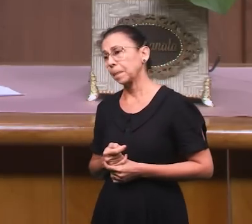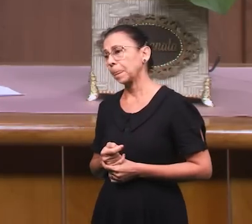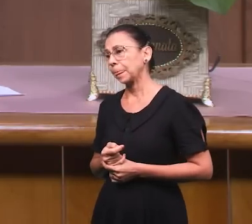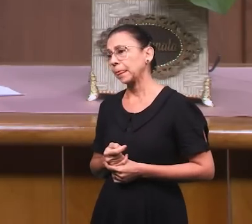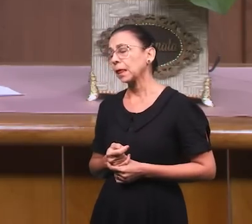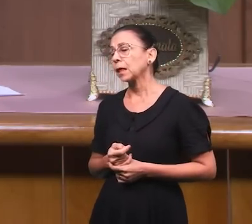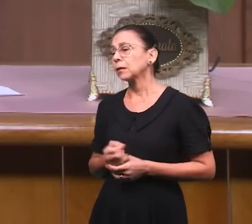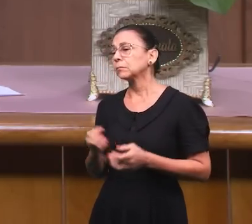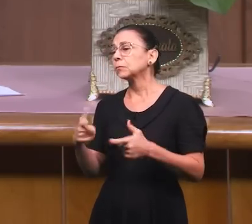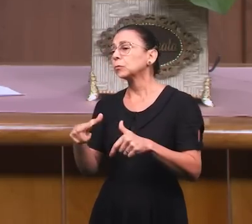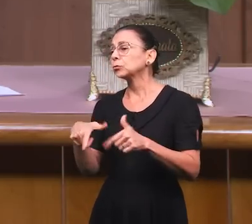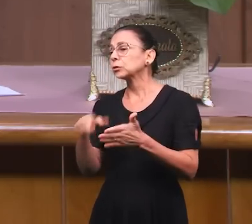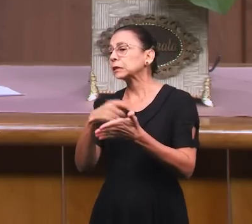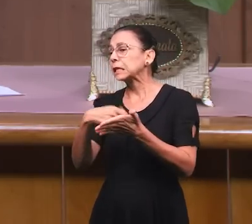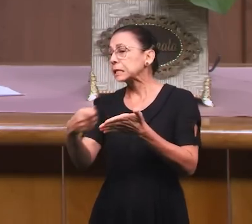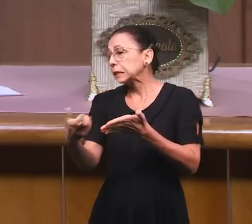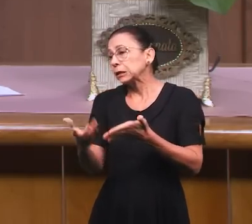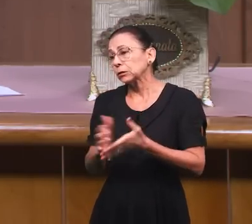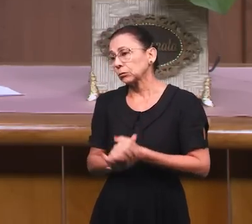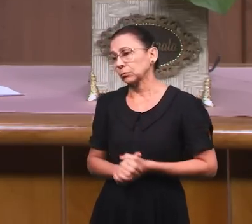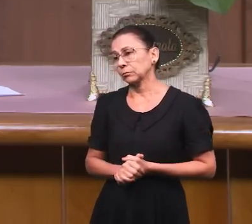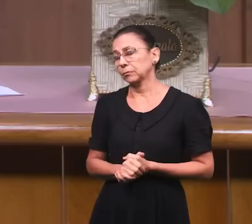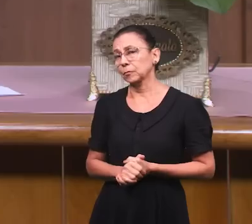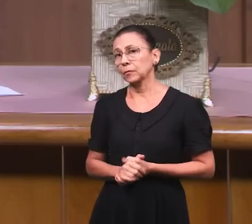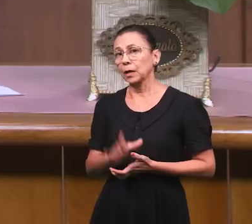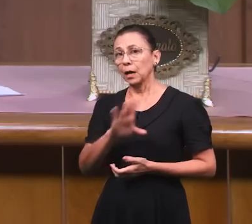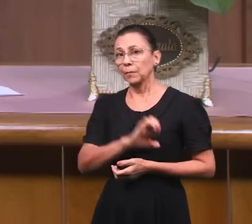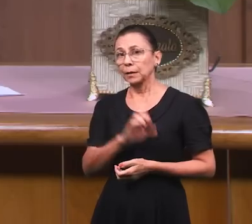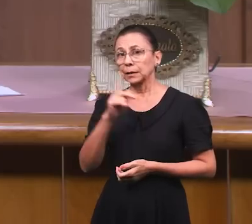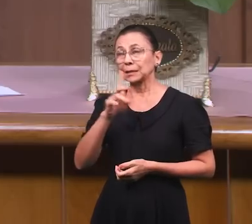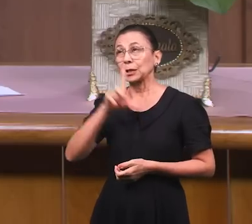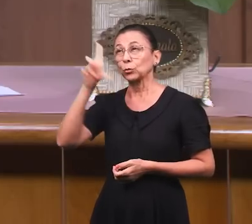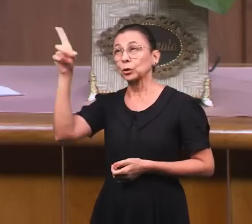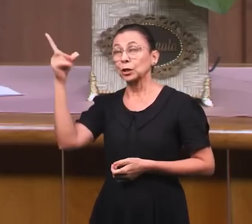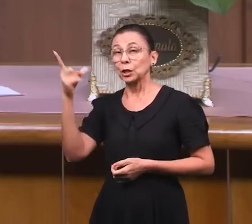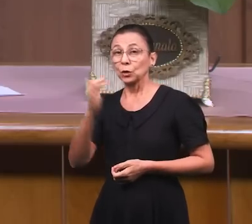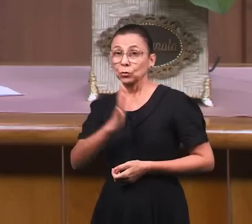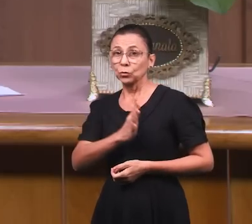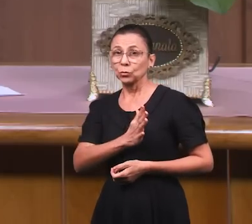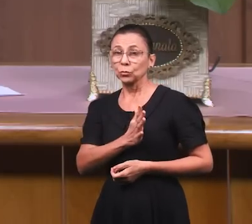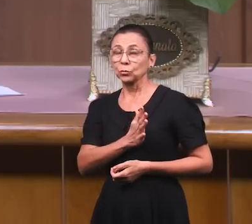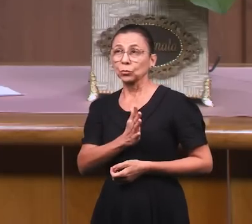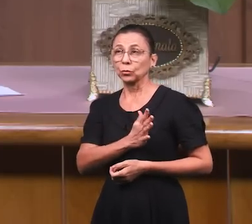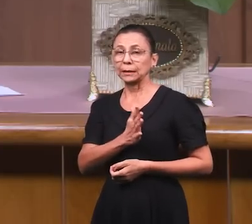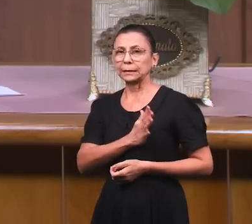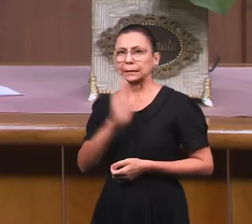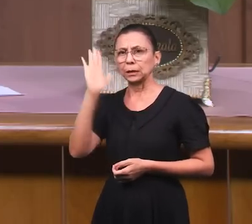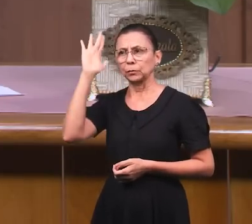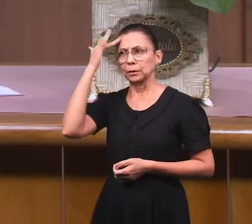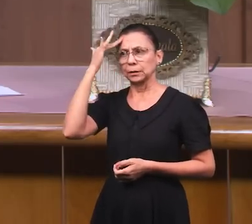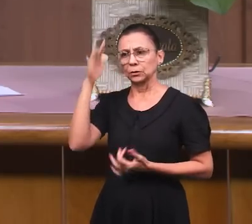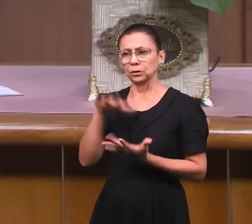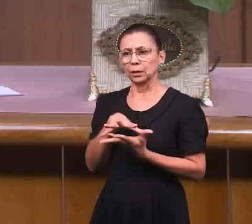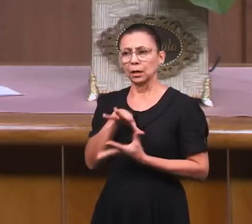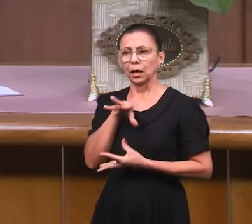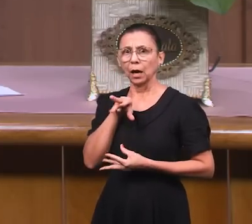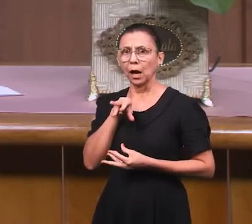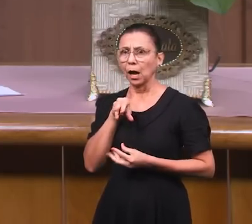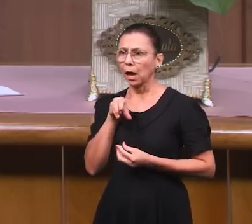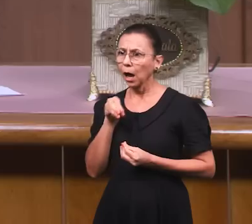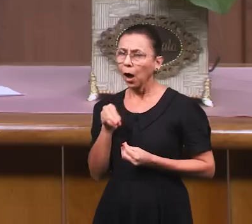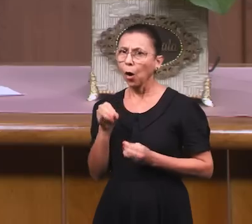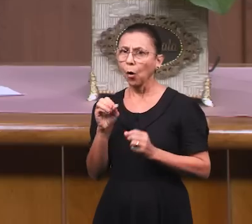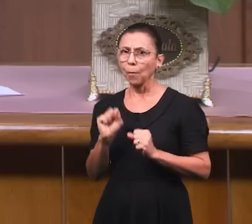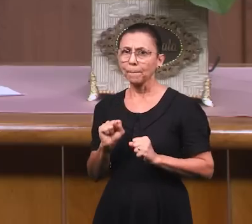dizendo assim, aquilo que estava escrito. Assim: amarás ao Senhor teu Deus de todo o teu entendimento, de toda a tua alma,